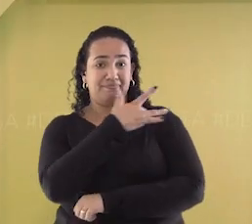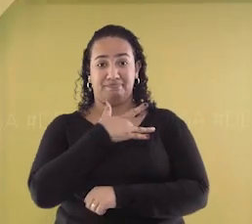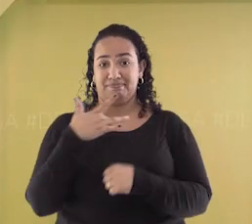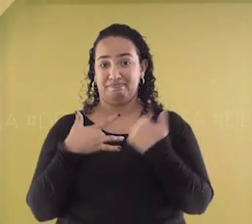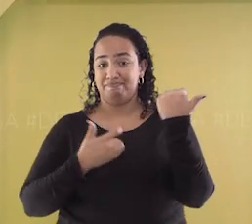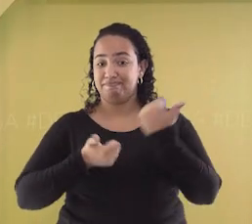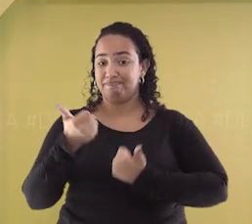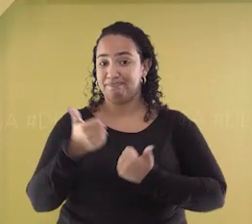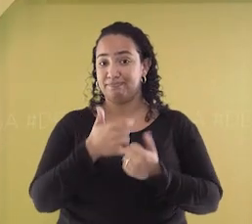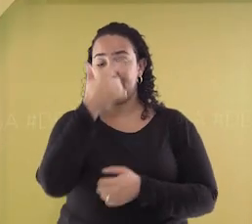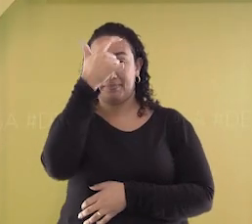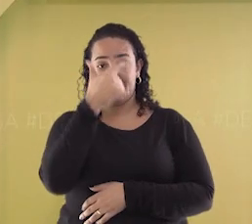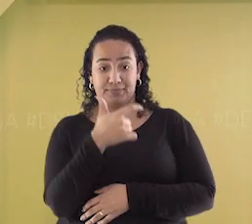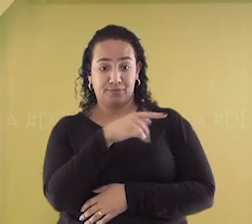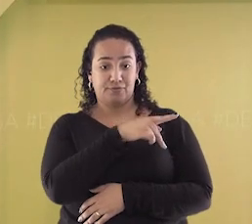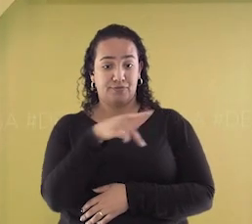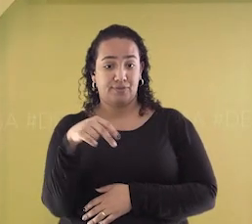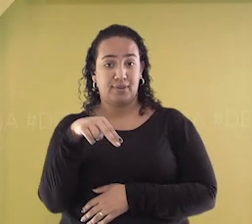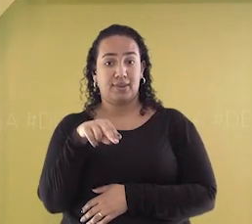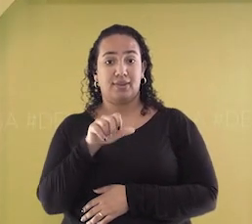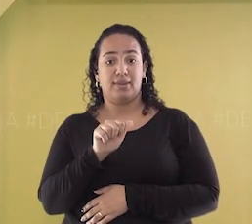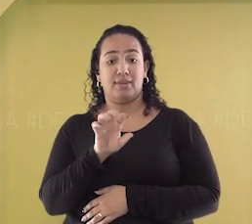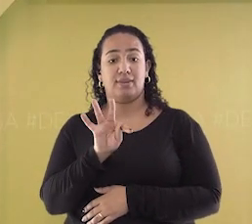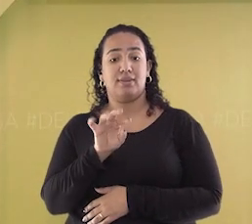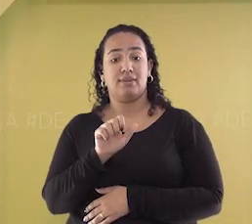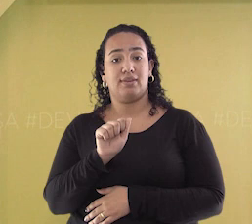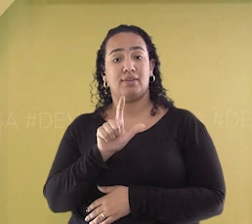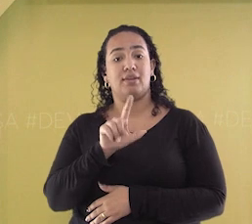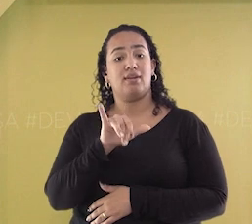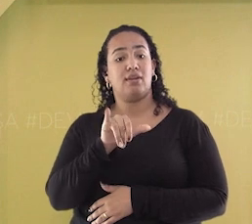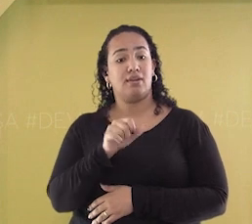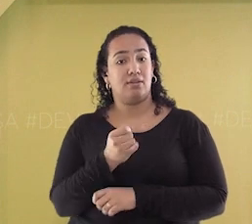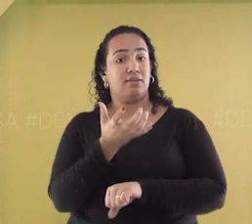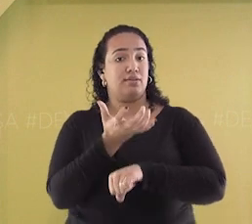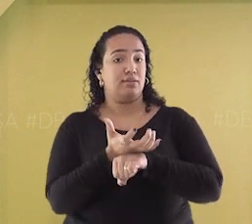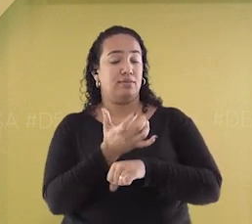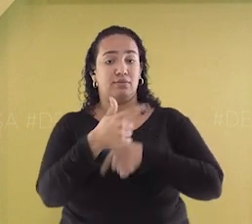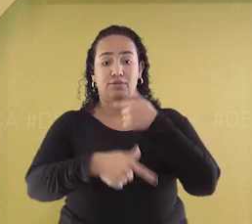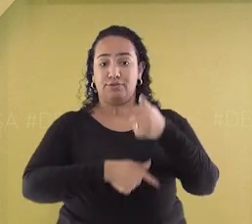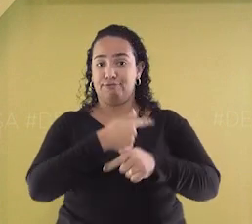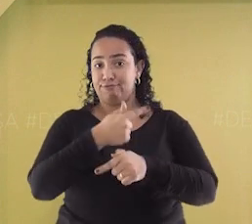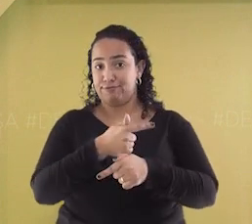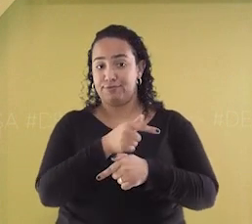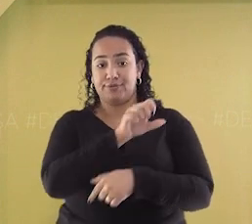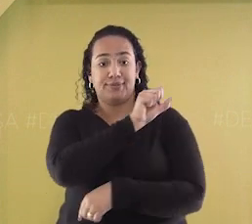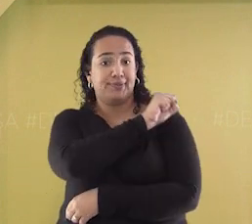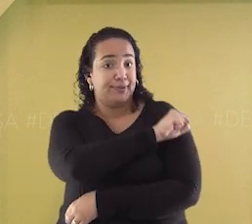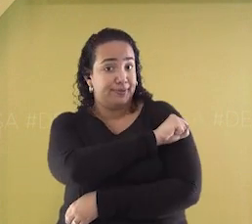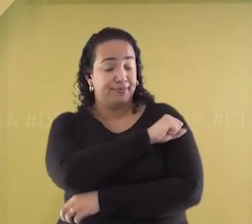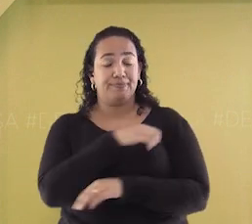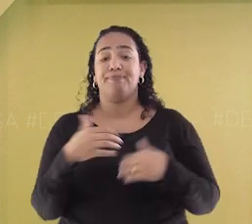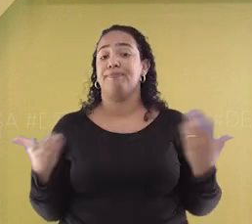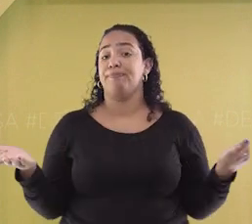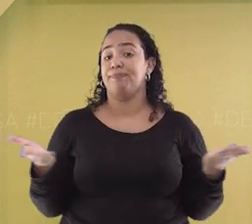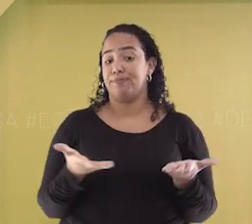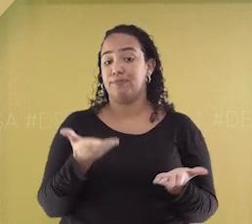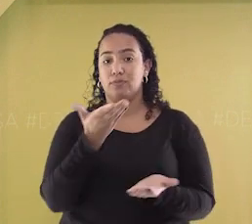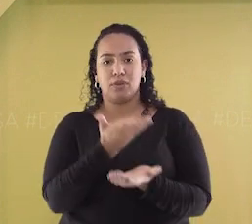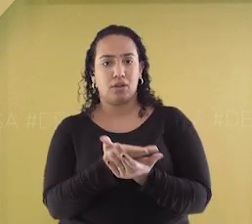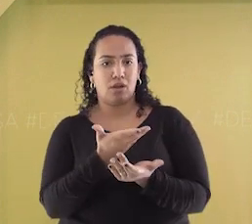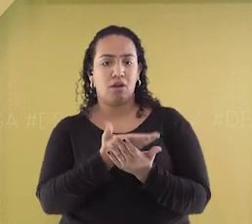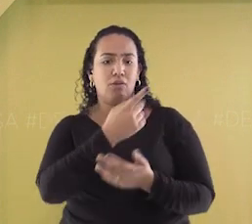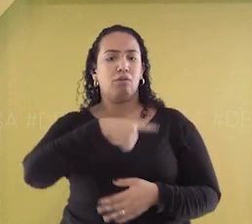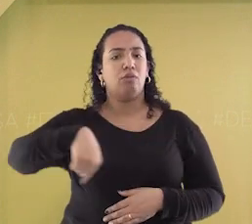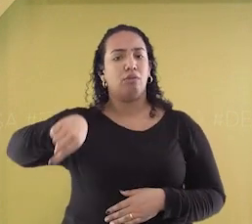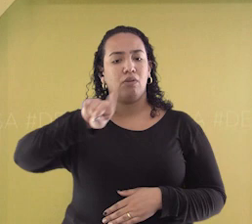noite, tudo bem com você? Eu sou Natália, professora de Geografia para o 8º ano dos anos finais. E no nosso encontro de